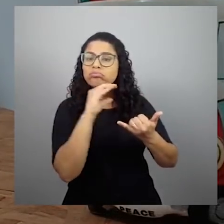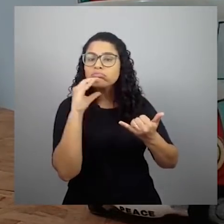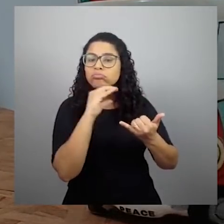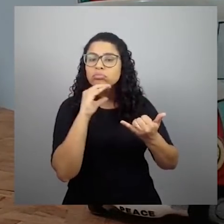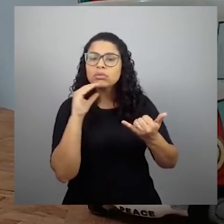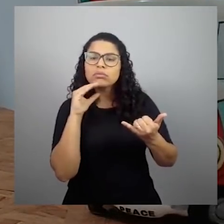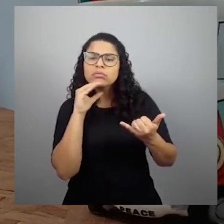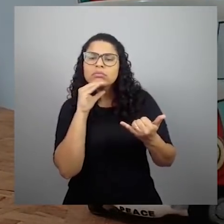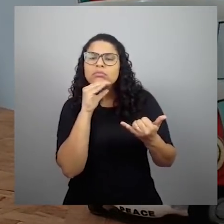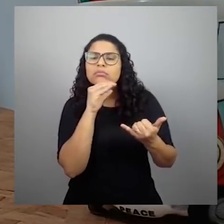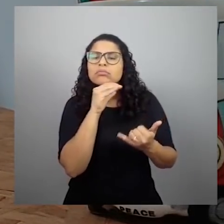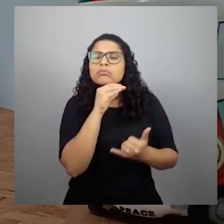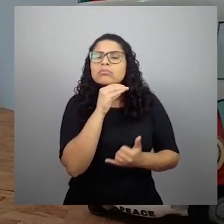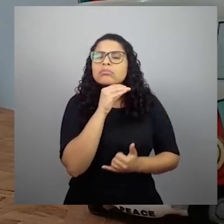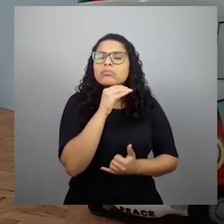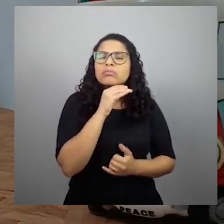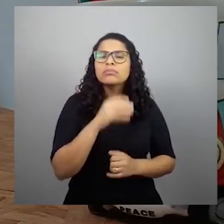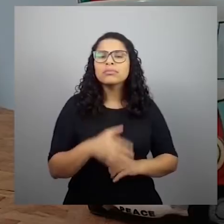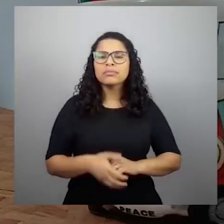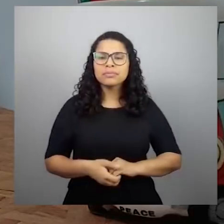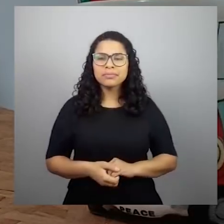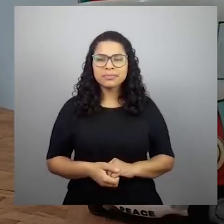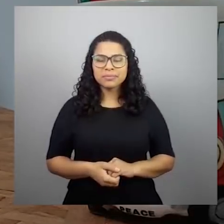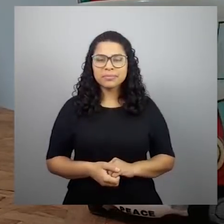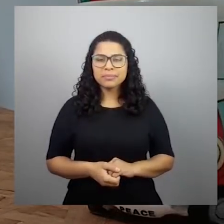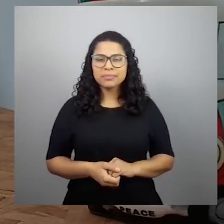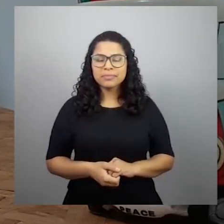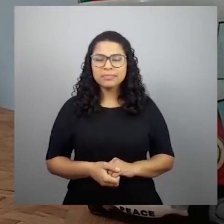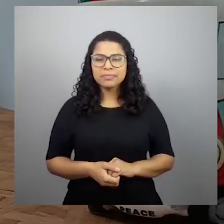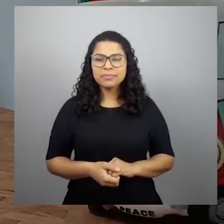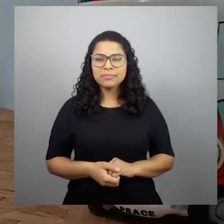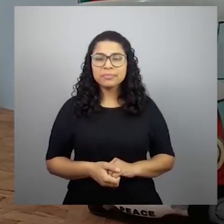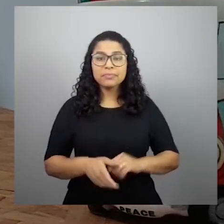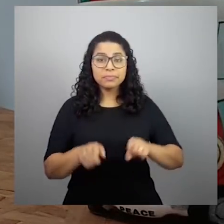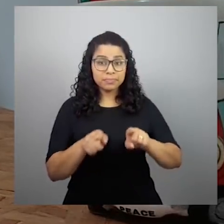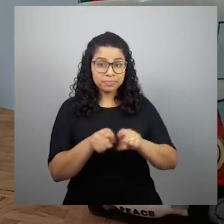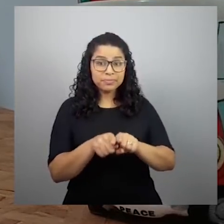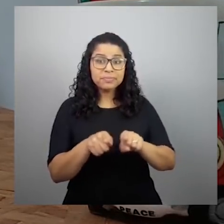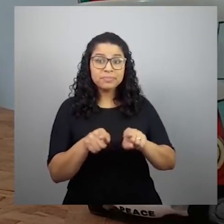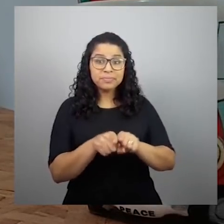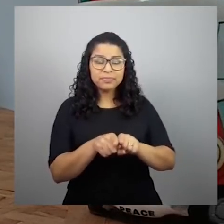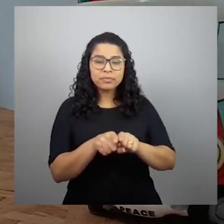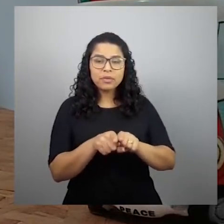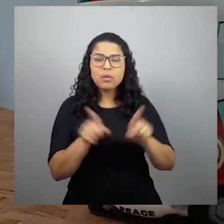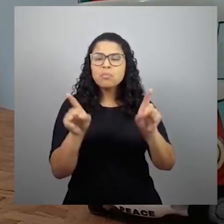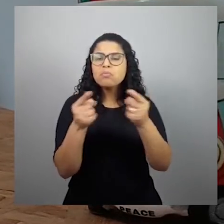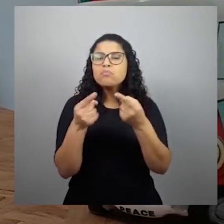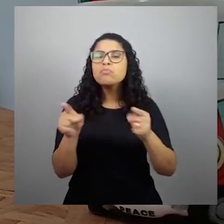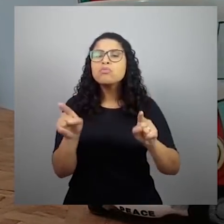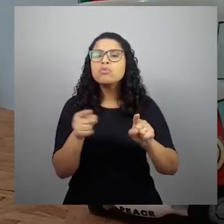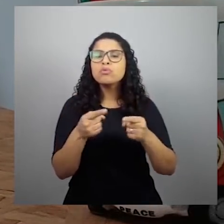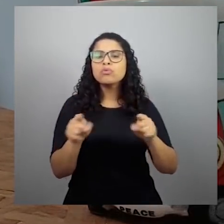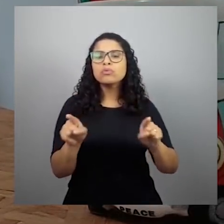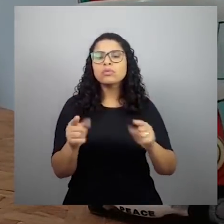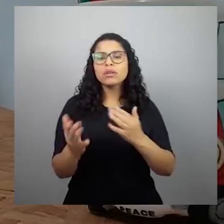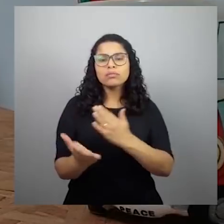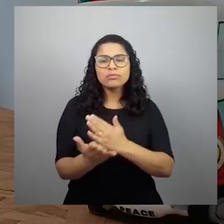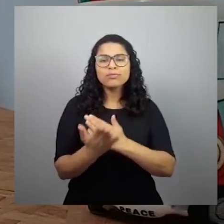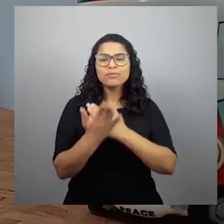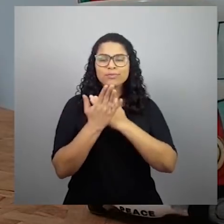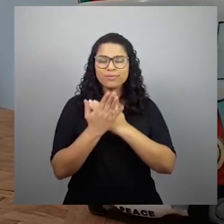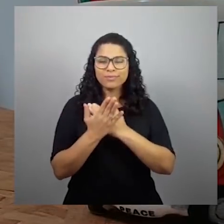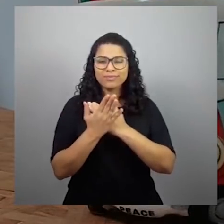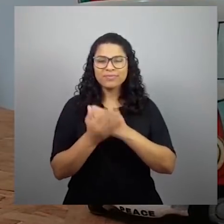o movimento, deixa o movimento em câmera lenta. Brincamos com a possibilidade de colocar uma música para nos ajudar